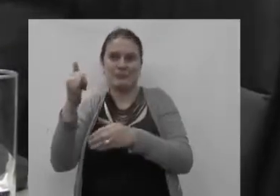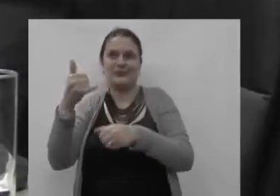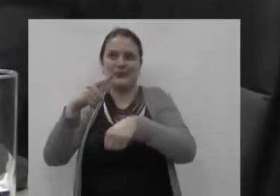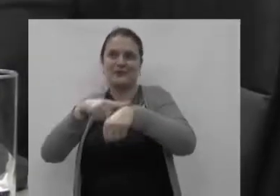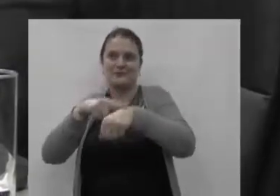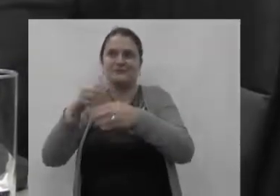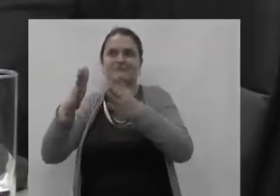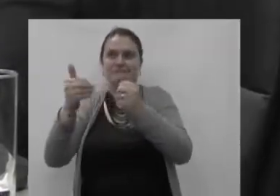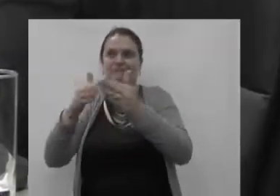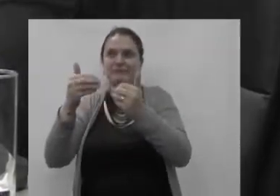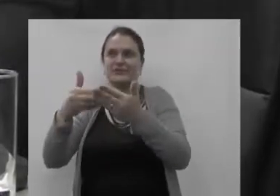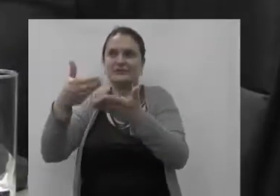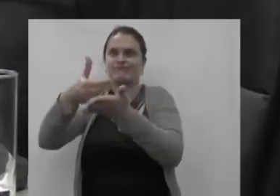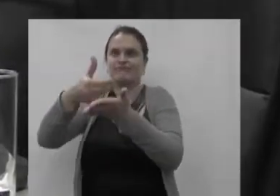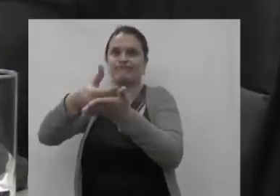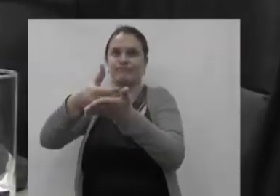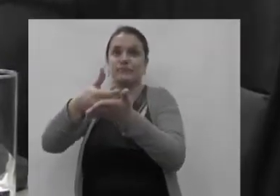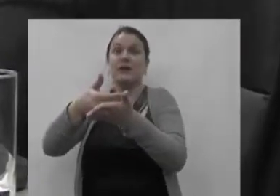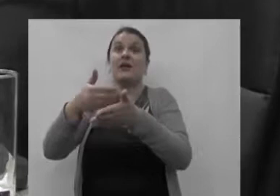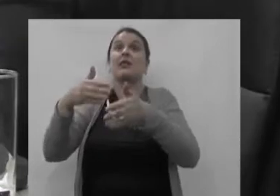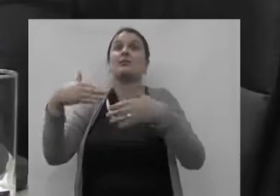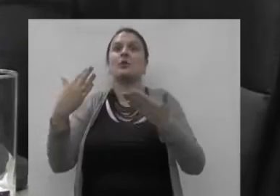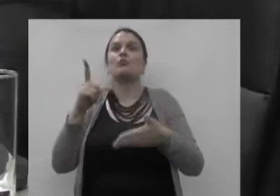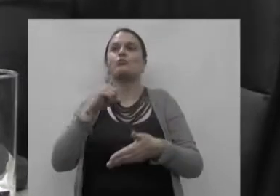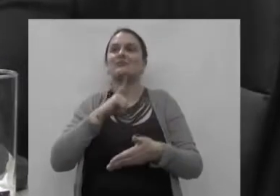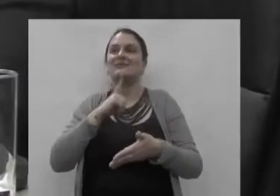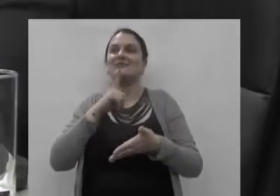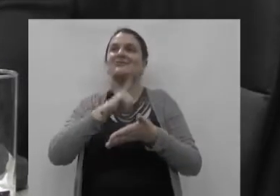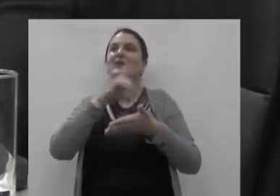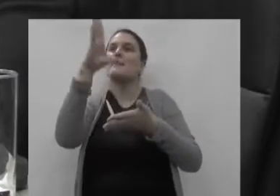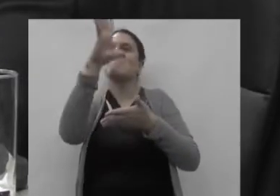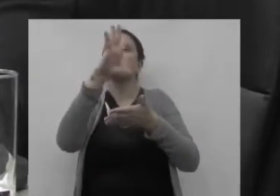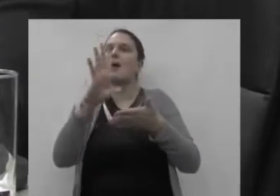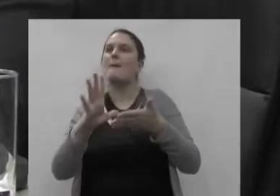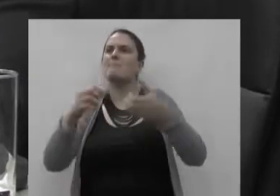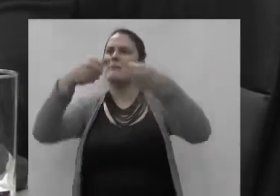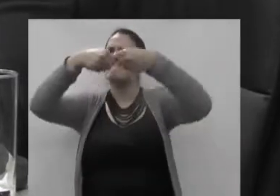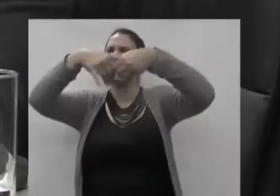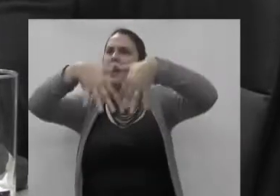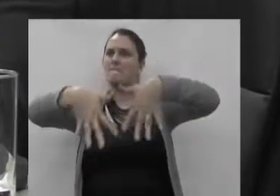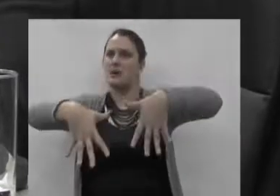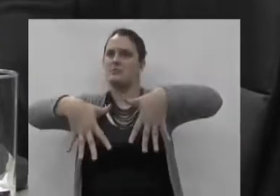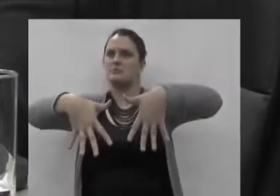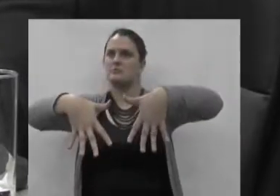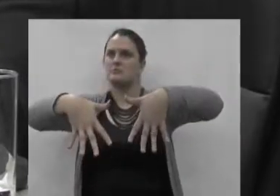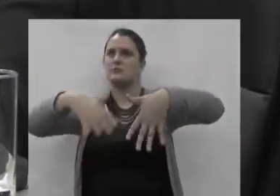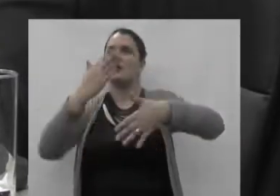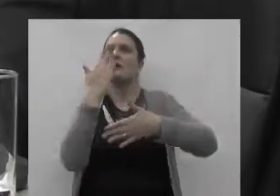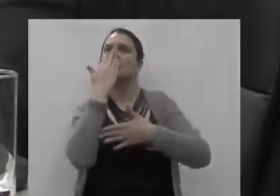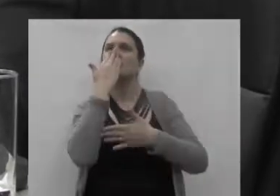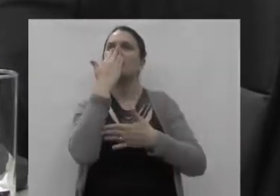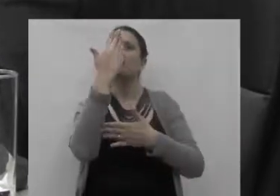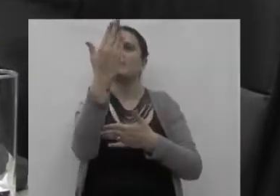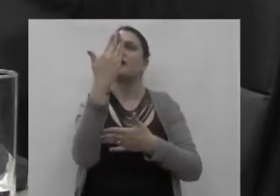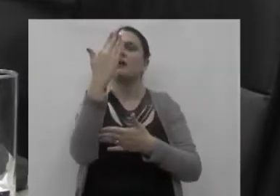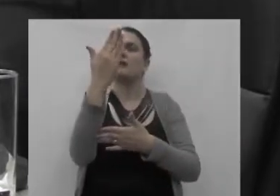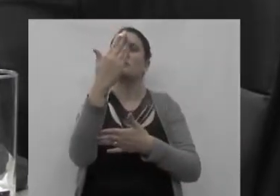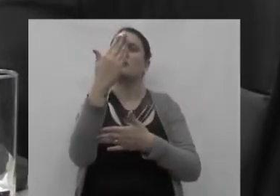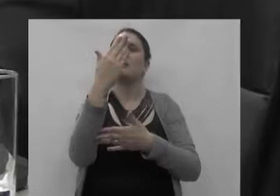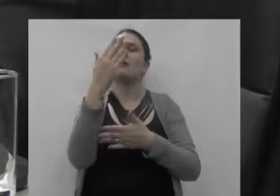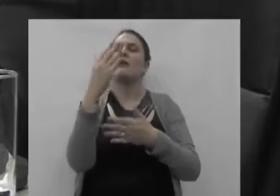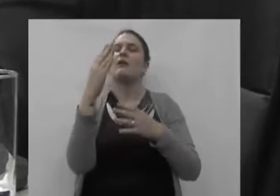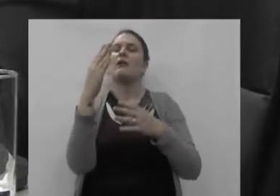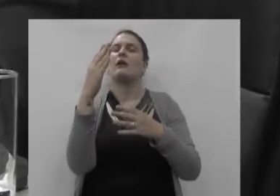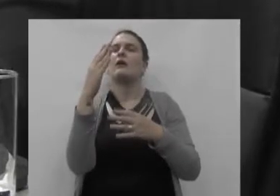hoje, existe um mapa dessa forma já em frente ao Palácio Iguaçu, ao lado da Assembleia